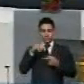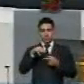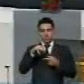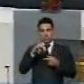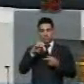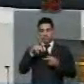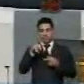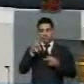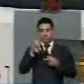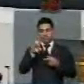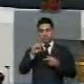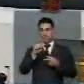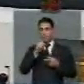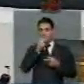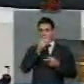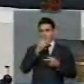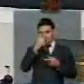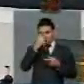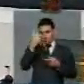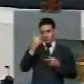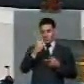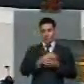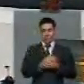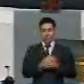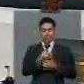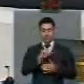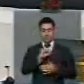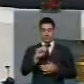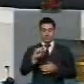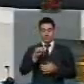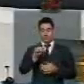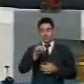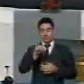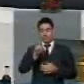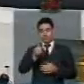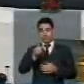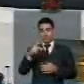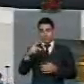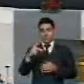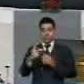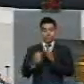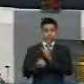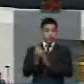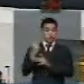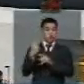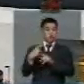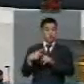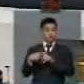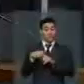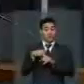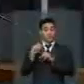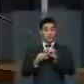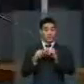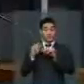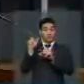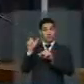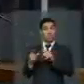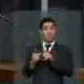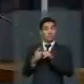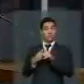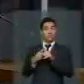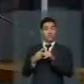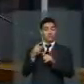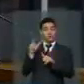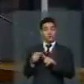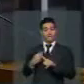pela iniciativa. A Sociedade São Vicente de Paulo nasceu graças à inspiração deixada pelo exemplo de